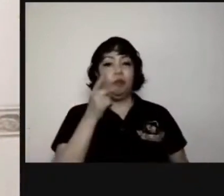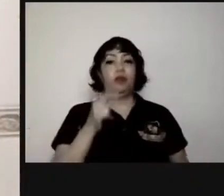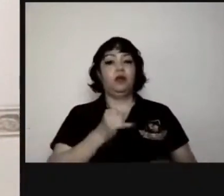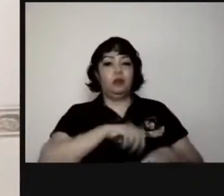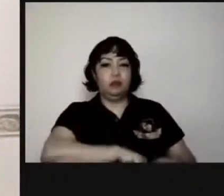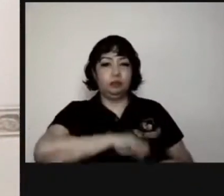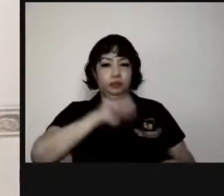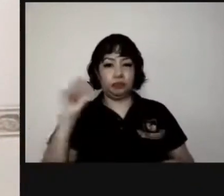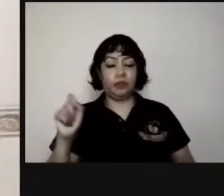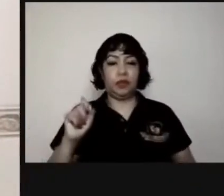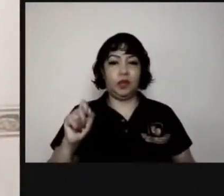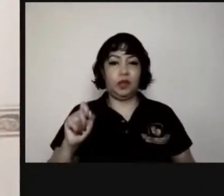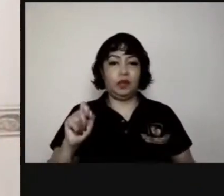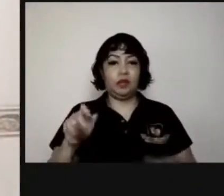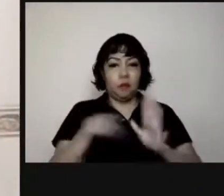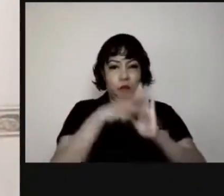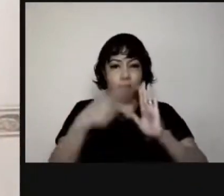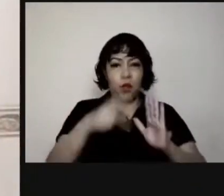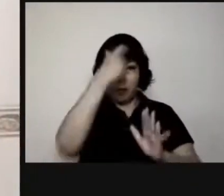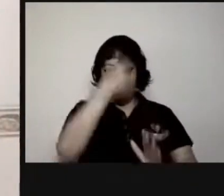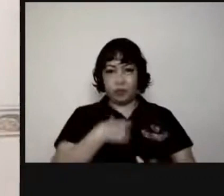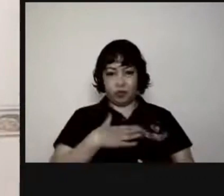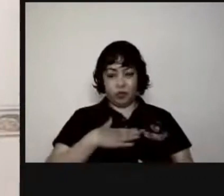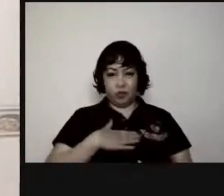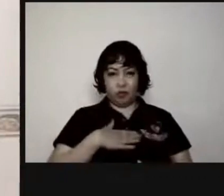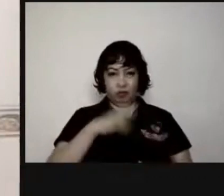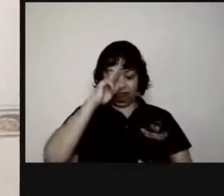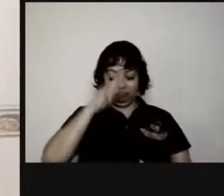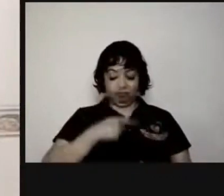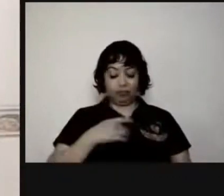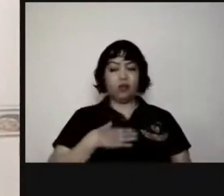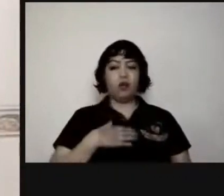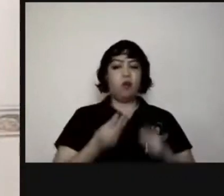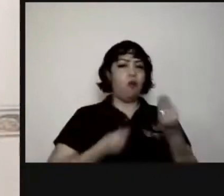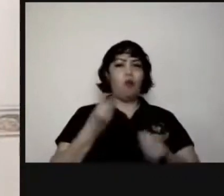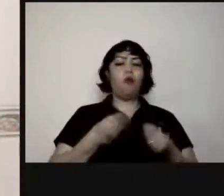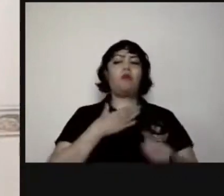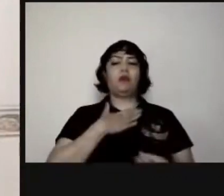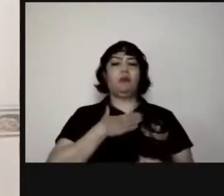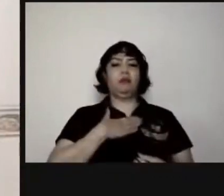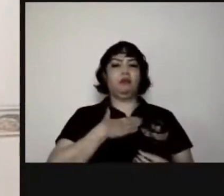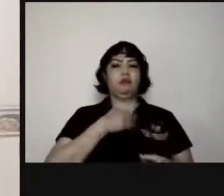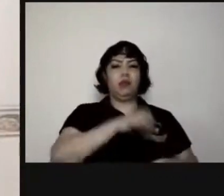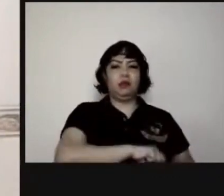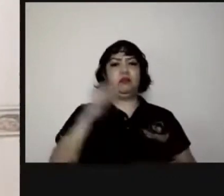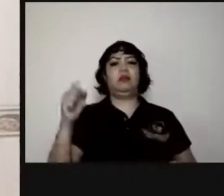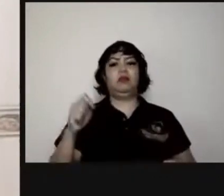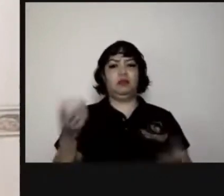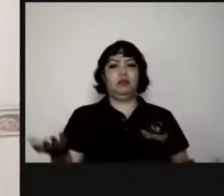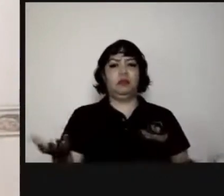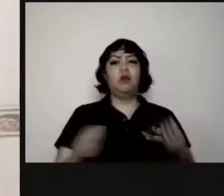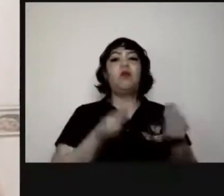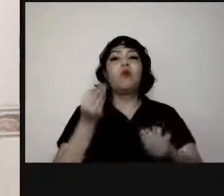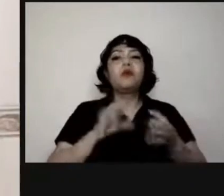independência para a pessoa, né? Então, o seu individual, essa independência, como que é para você, como que é essa